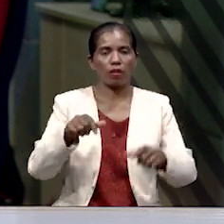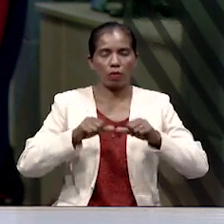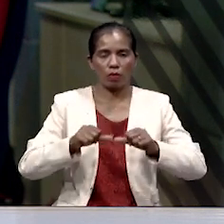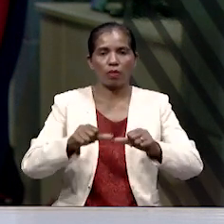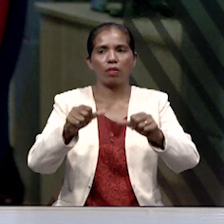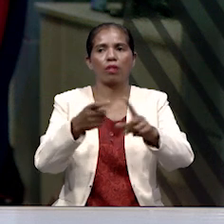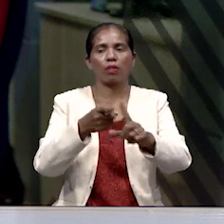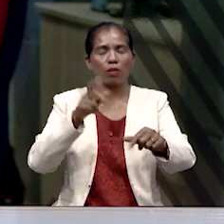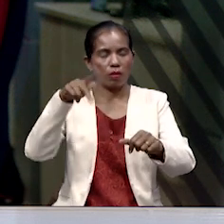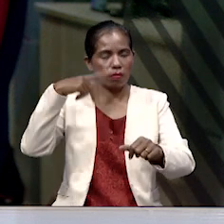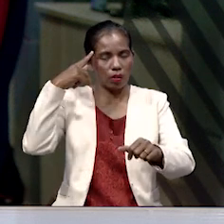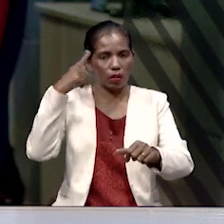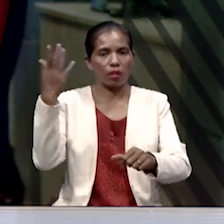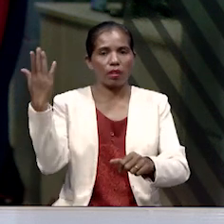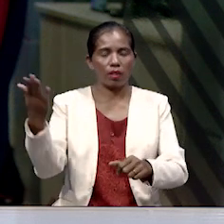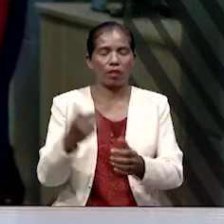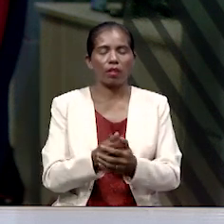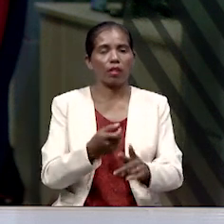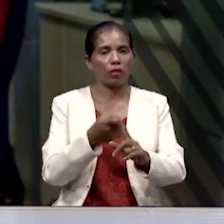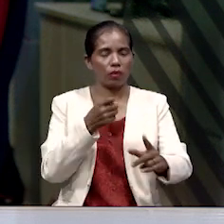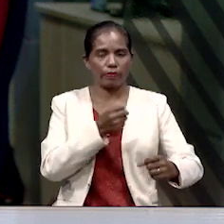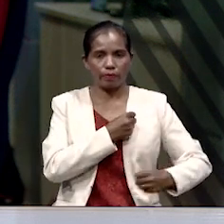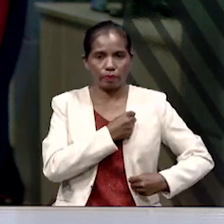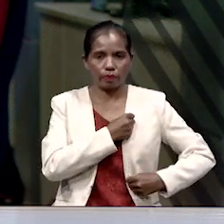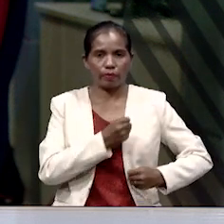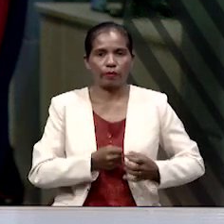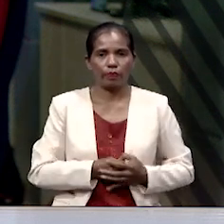continuação de política resistência armada.